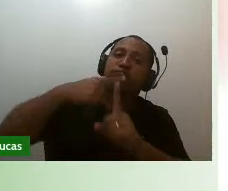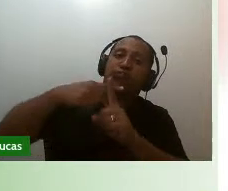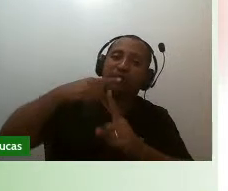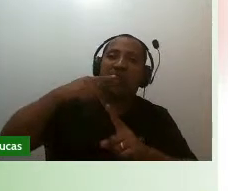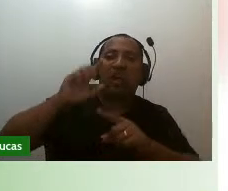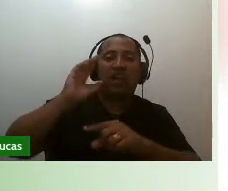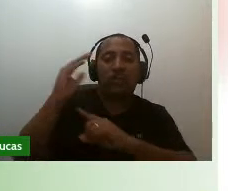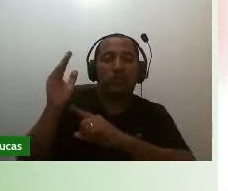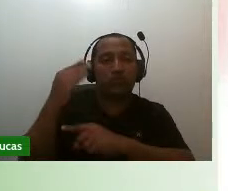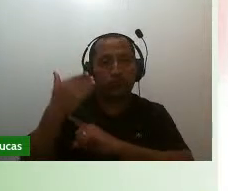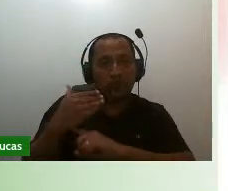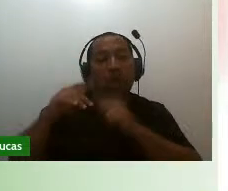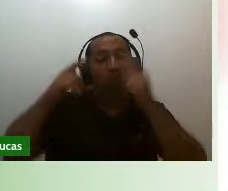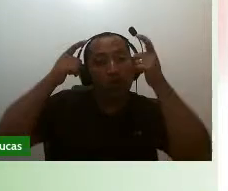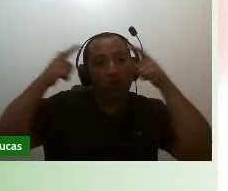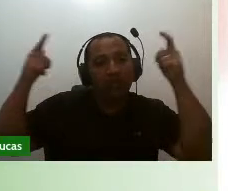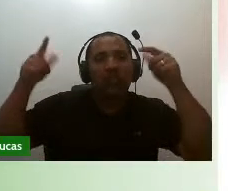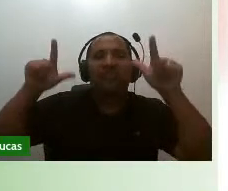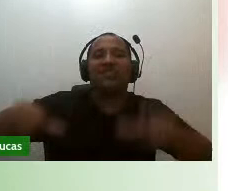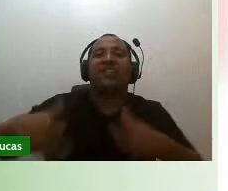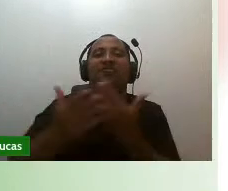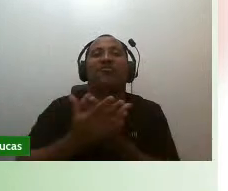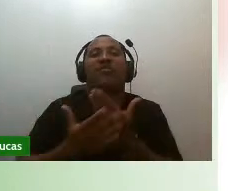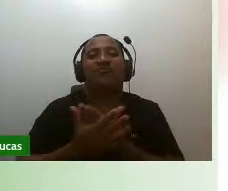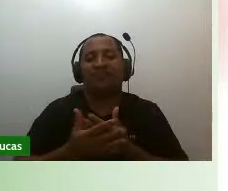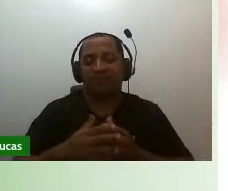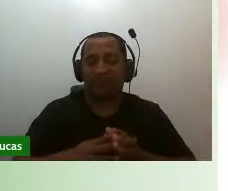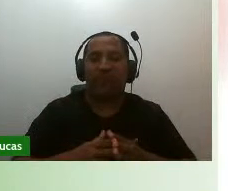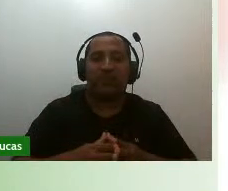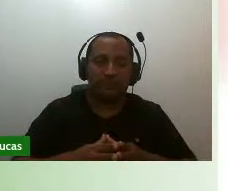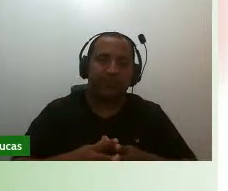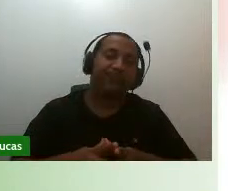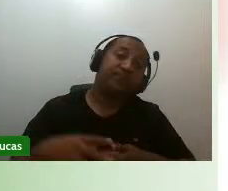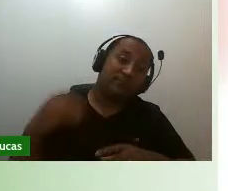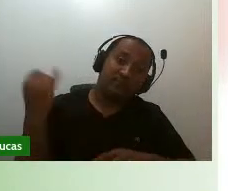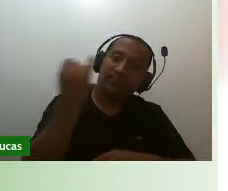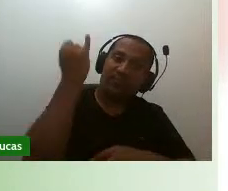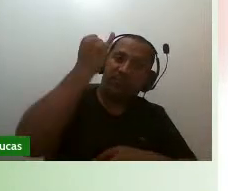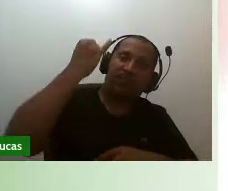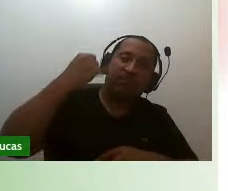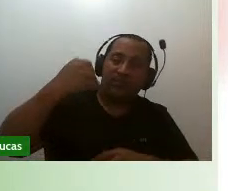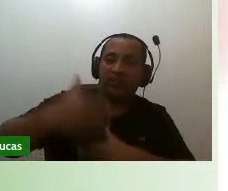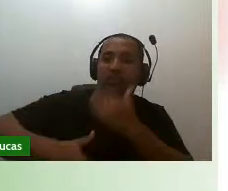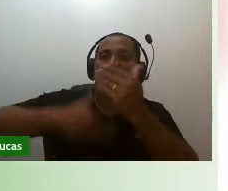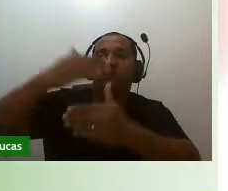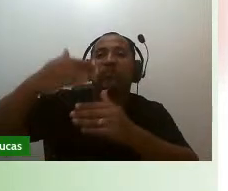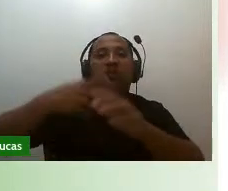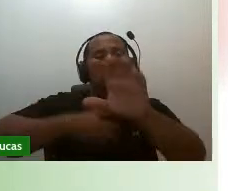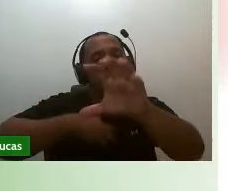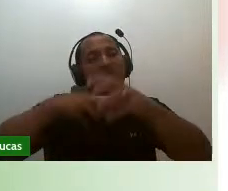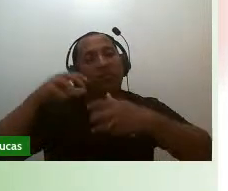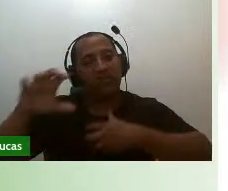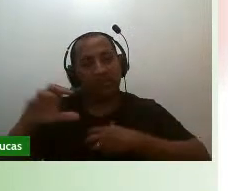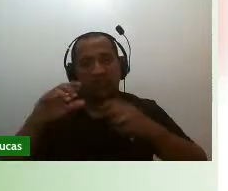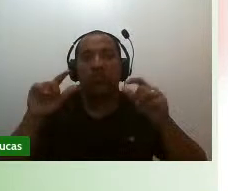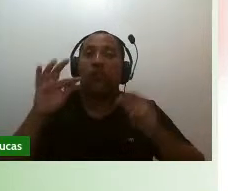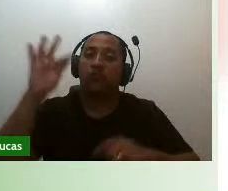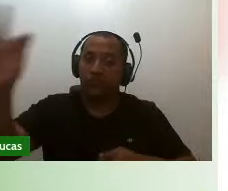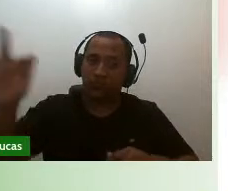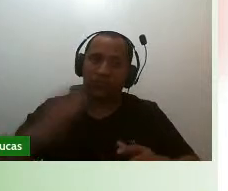de conhecimento aqui dentro dessa sala de aula. Então, esse é um outro elemento importante para o desenvolvimento da empatia como competência para o